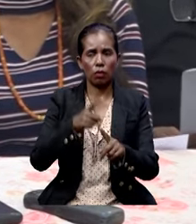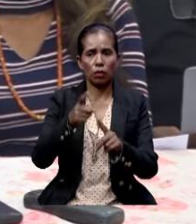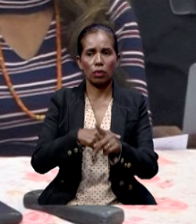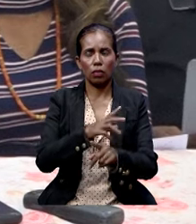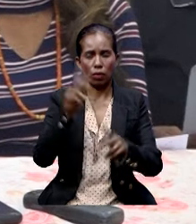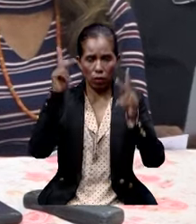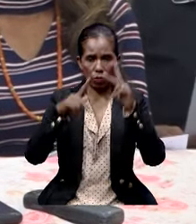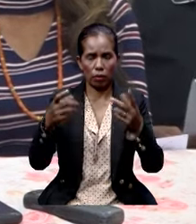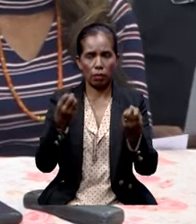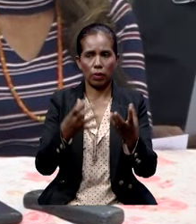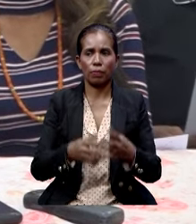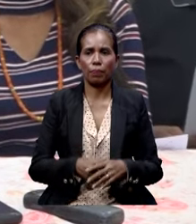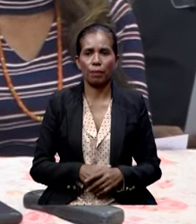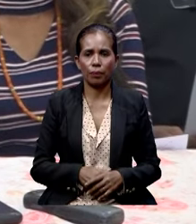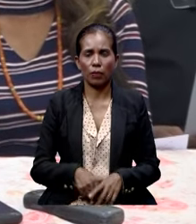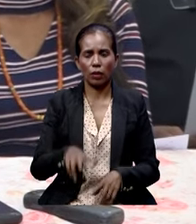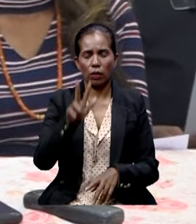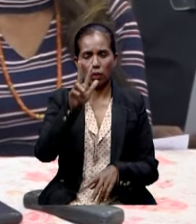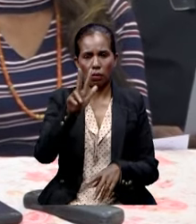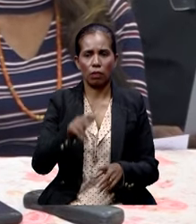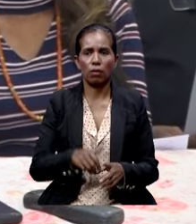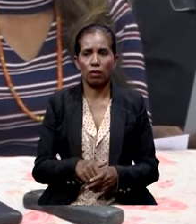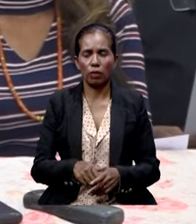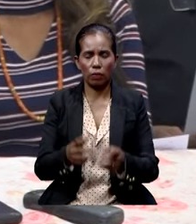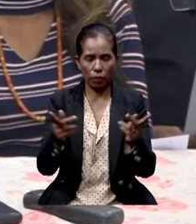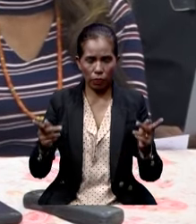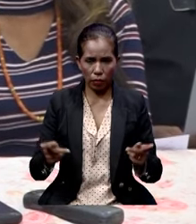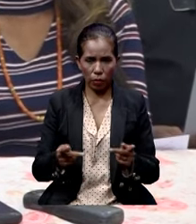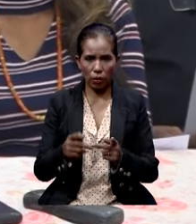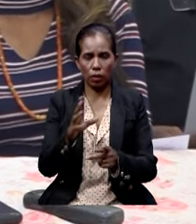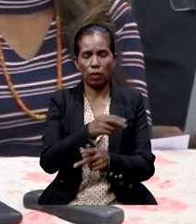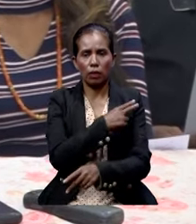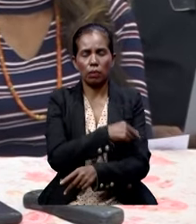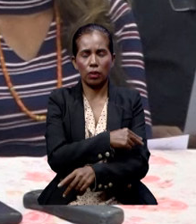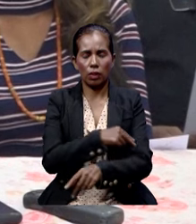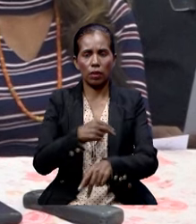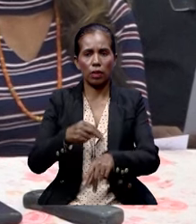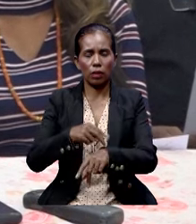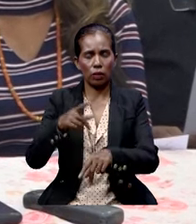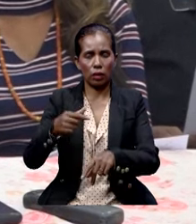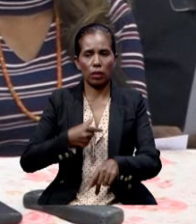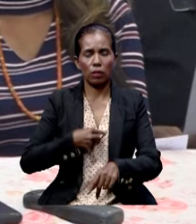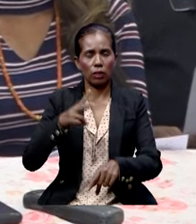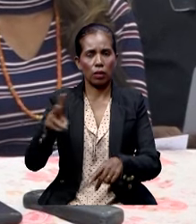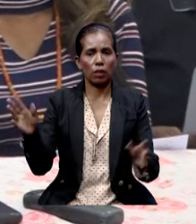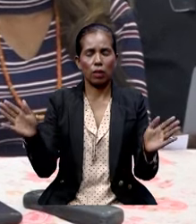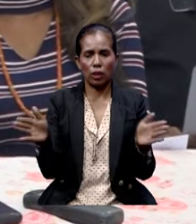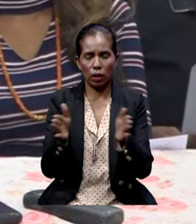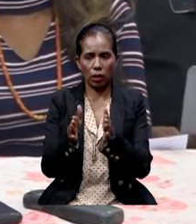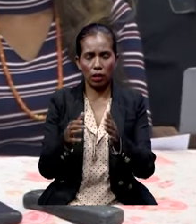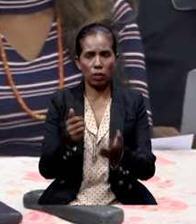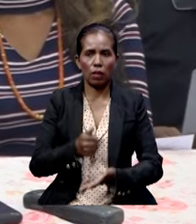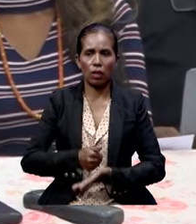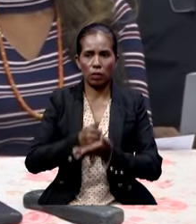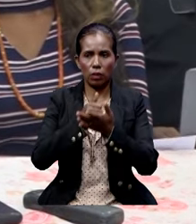oi oing. Tolu, fating acute care ia Hospital Nacional Guido Valdares limitado atau halo